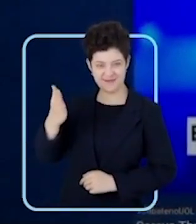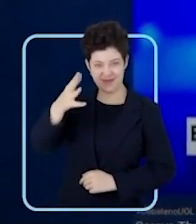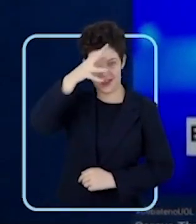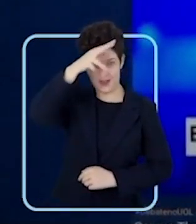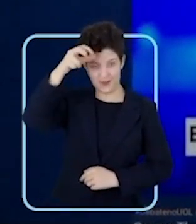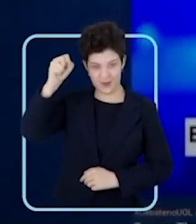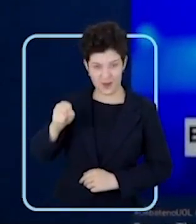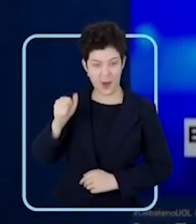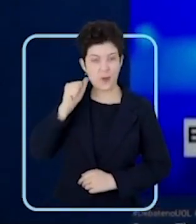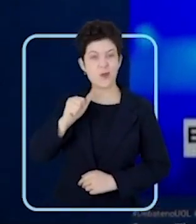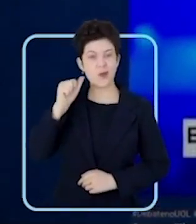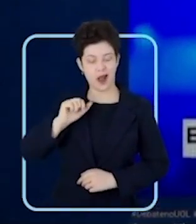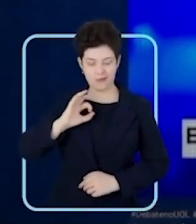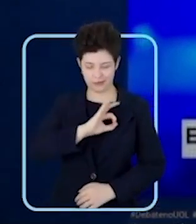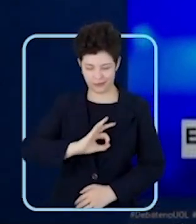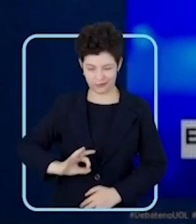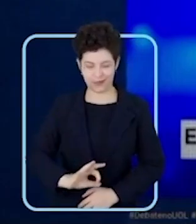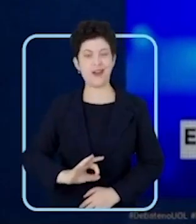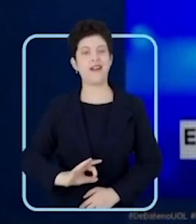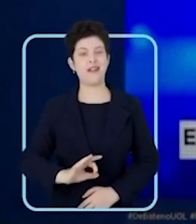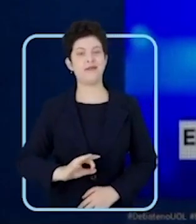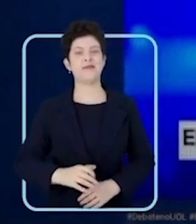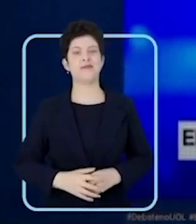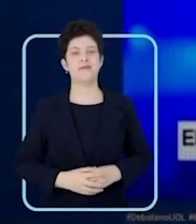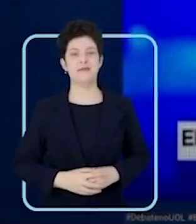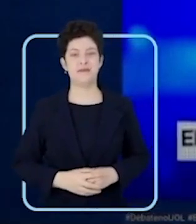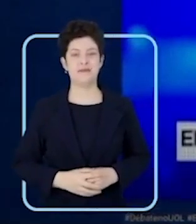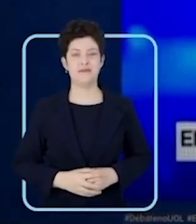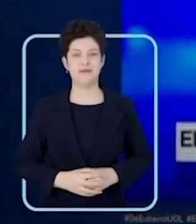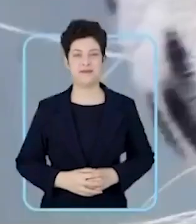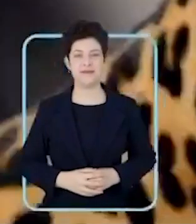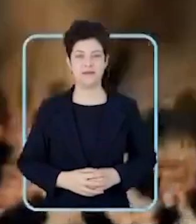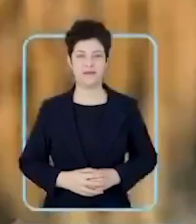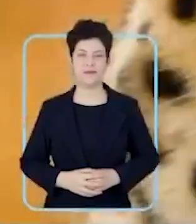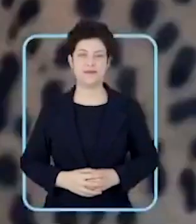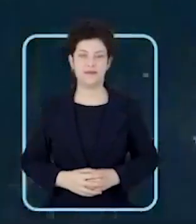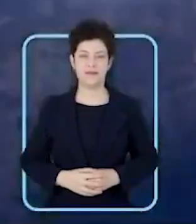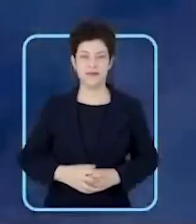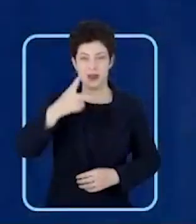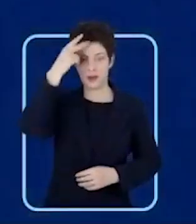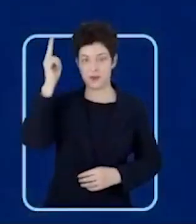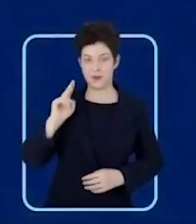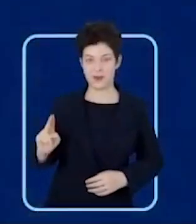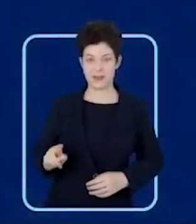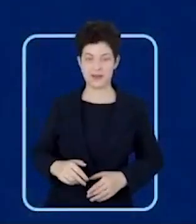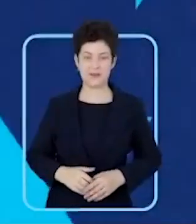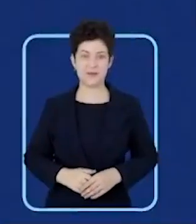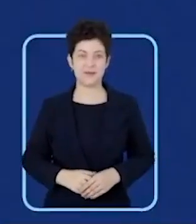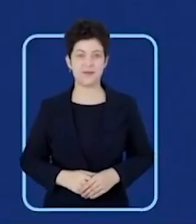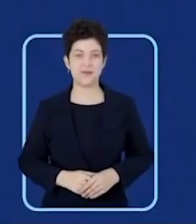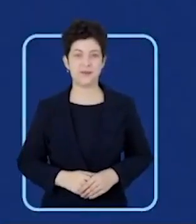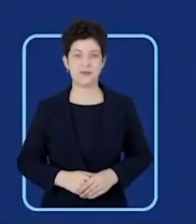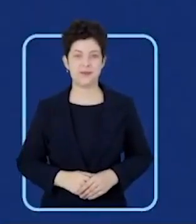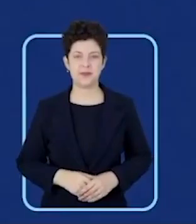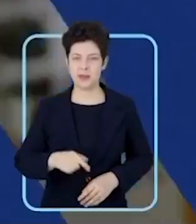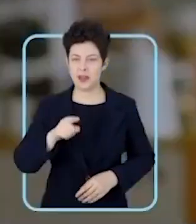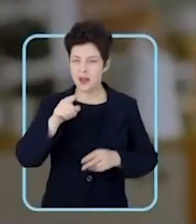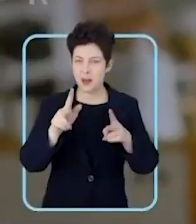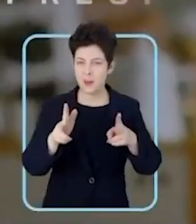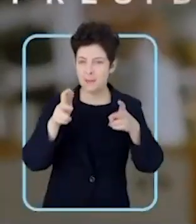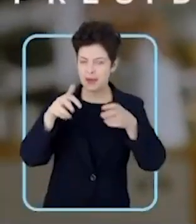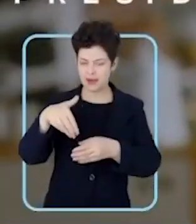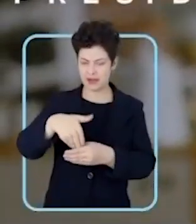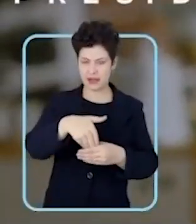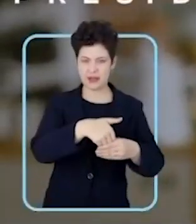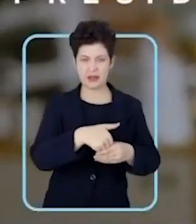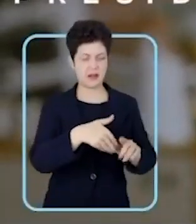meu estado, tem mulher que vira onça. E eu sou uma delas. Soraya.